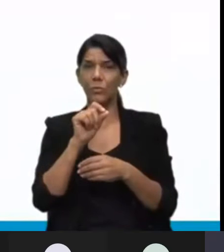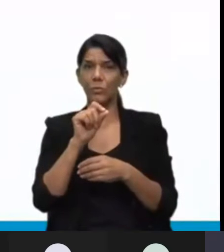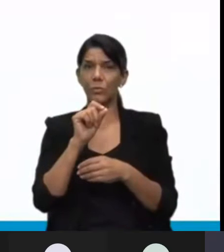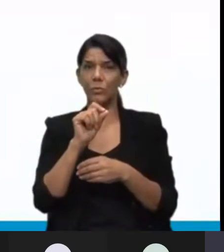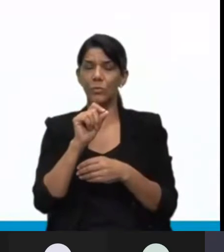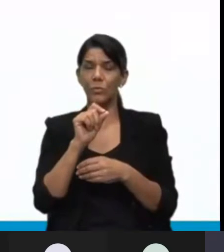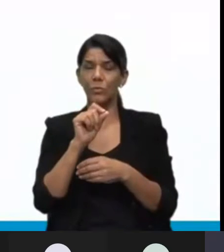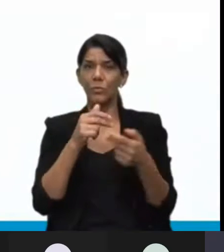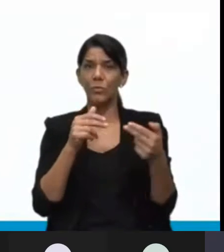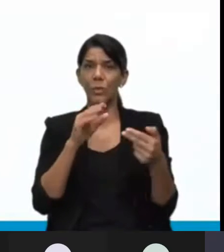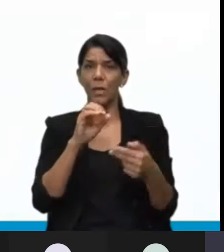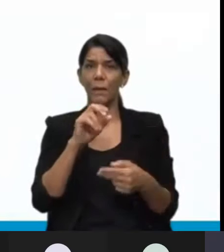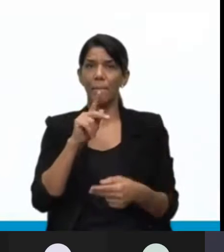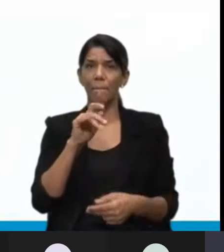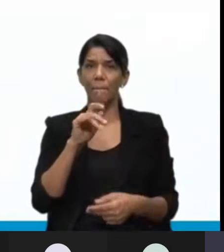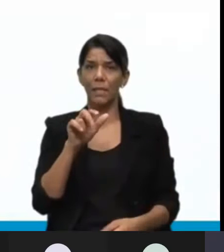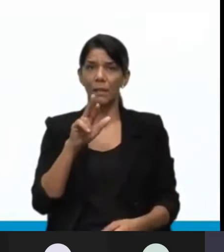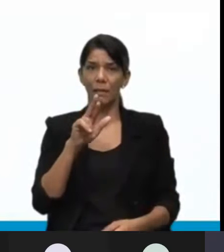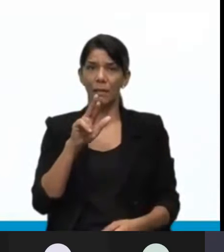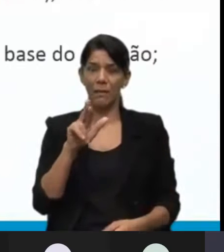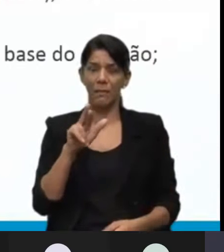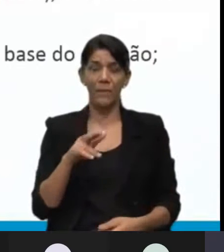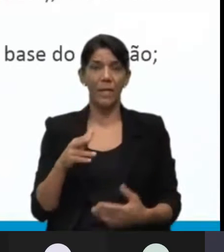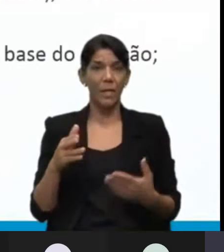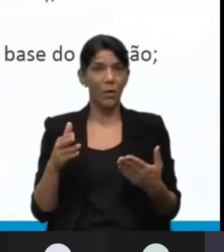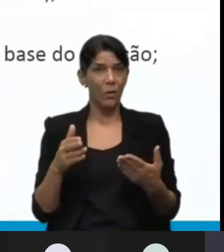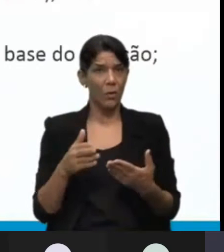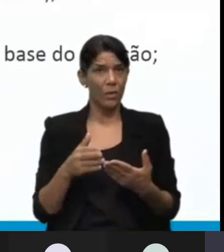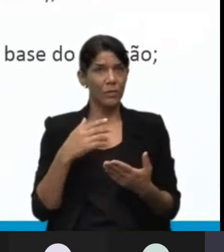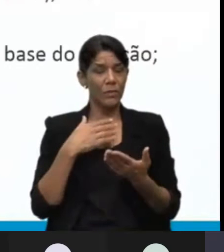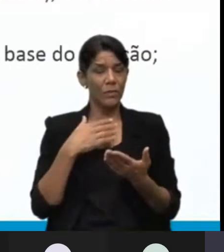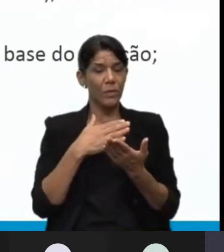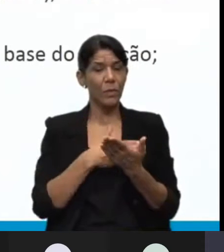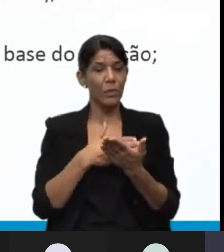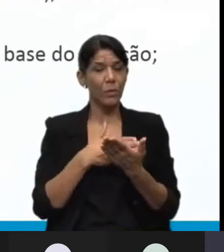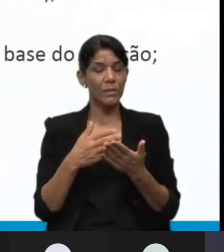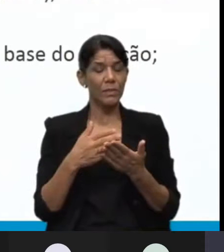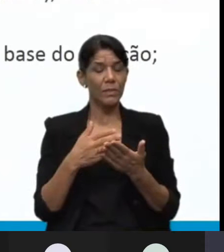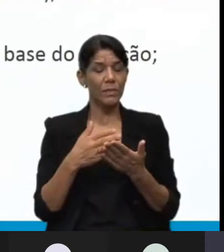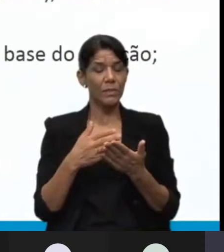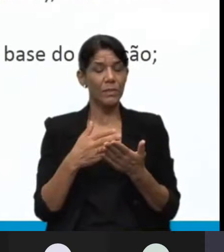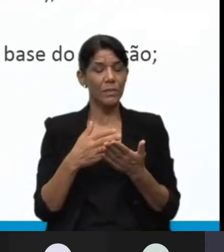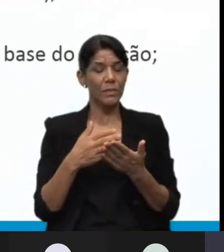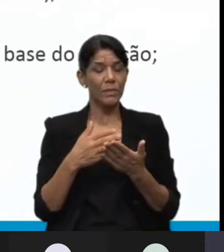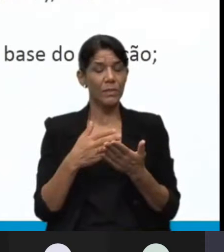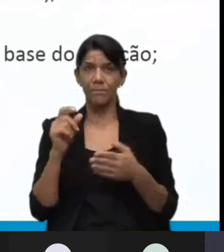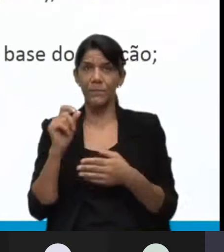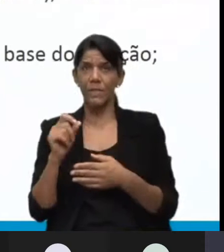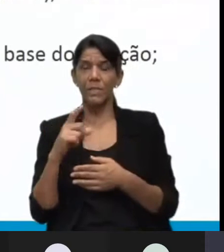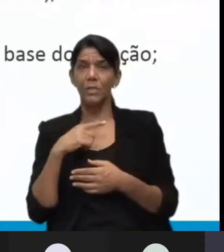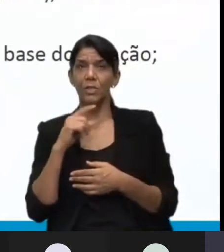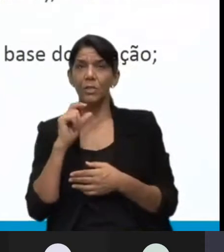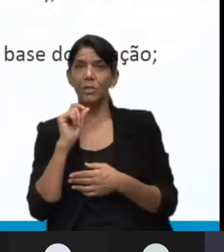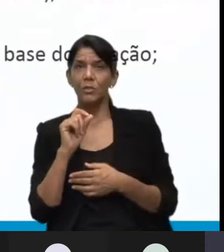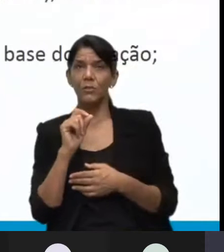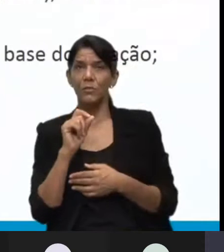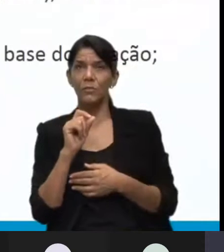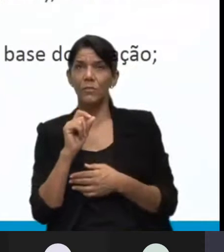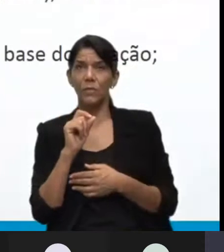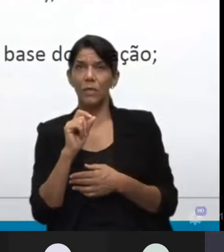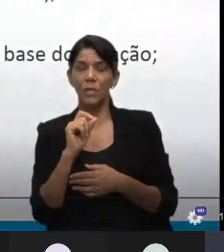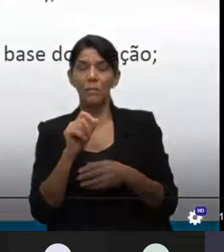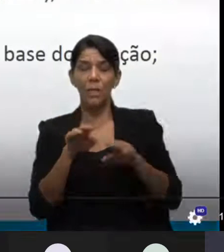aí do nosso capilar. Então, agora a gente pode, então, começar o nosso terceiro procedimento, que é o procedimento em que nós vamos,